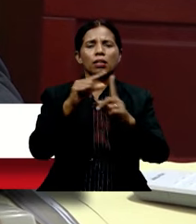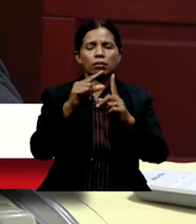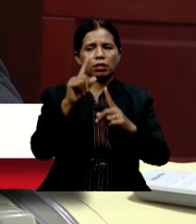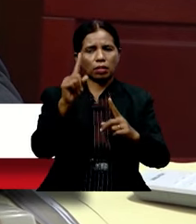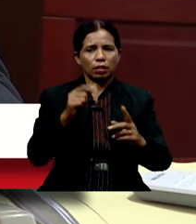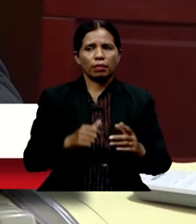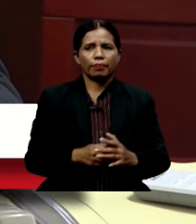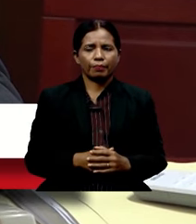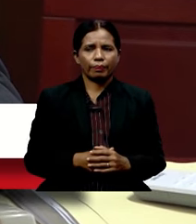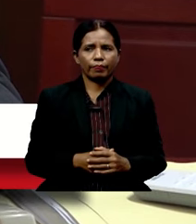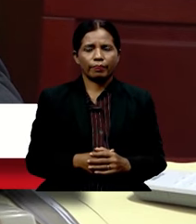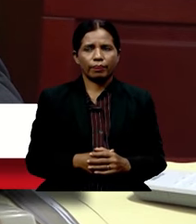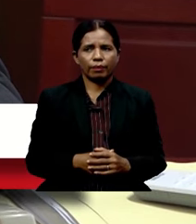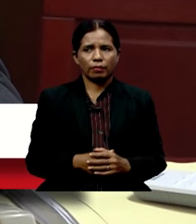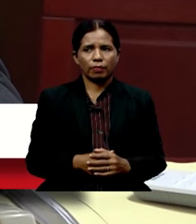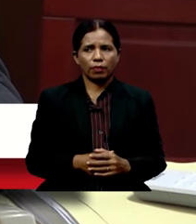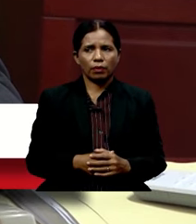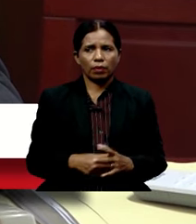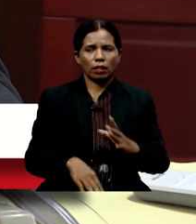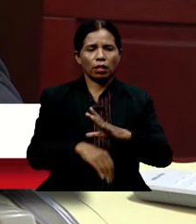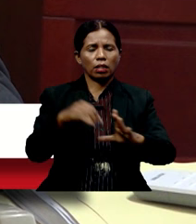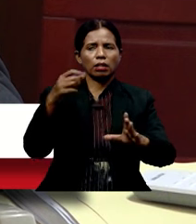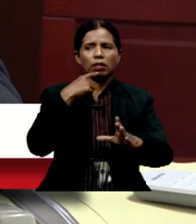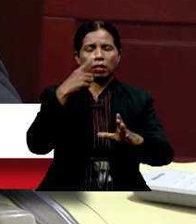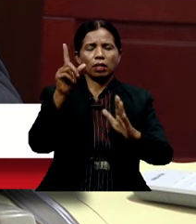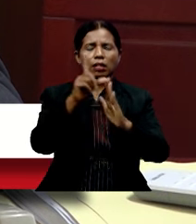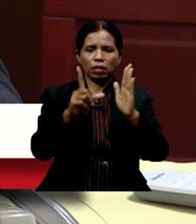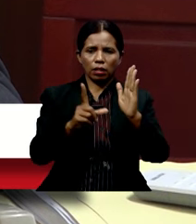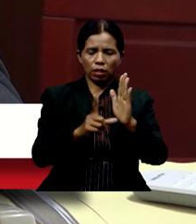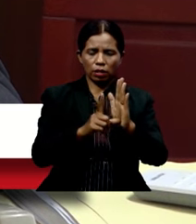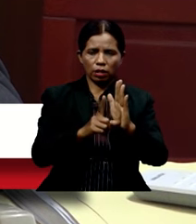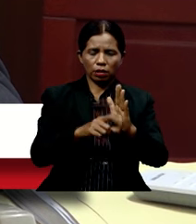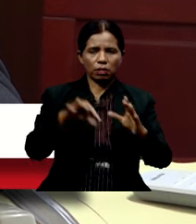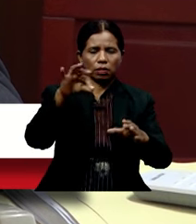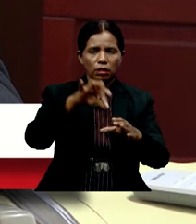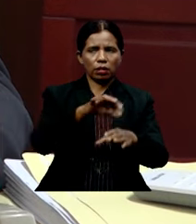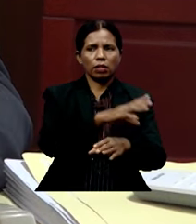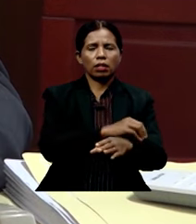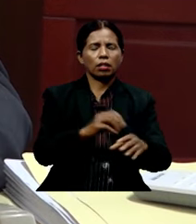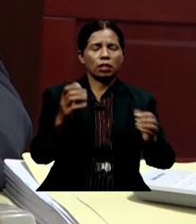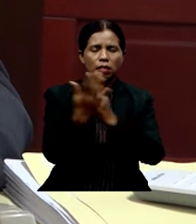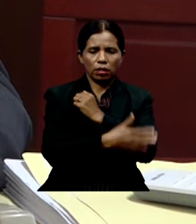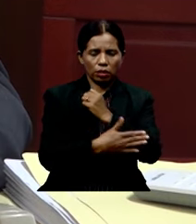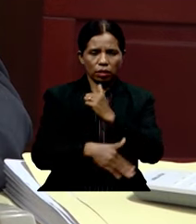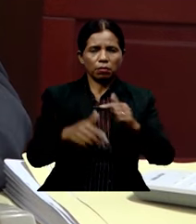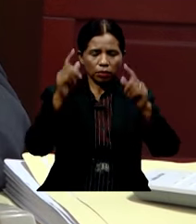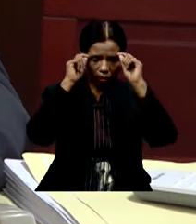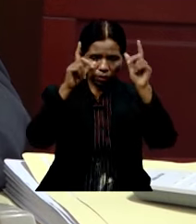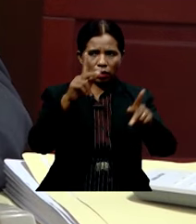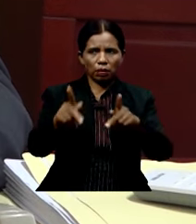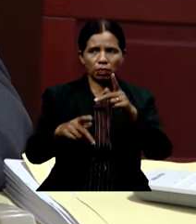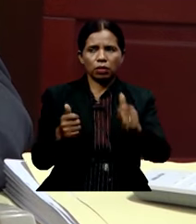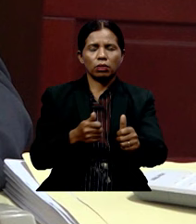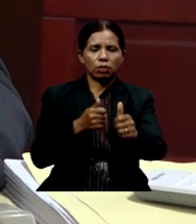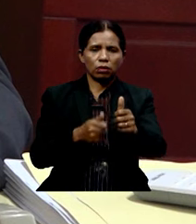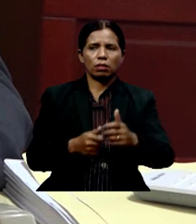be out hansap dehen le ini makan sekuda netale na saune makan setimor ne pune mture kuda